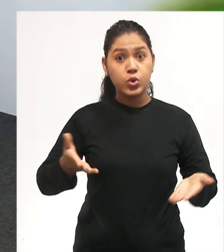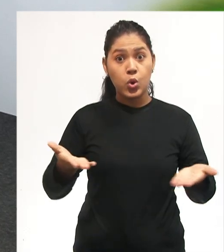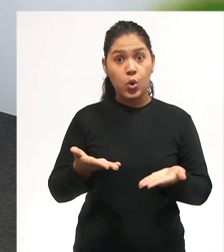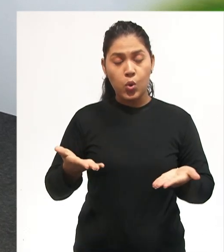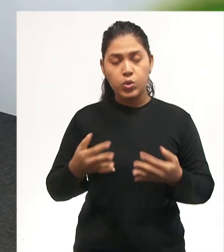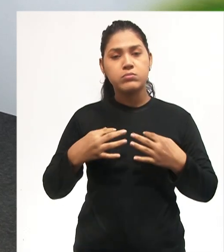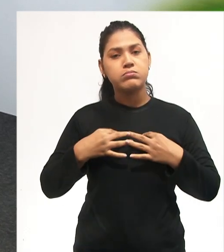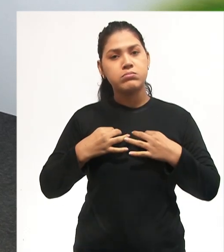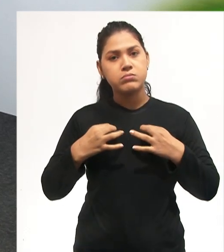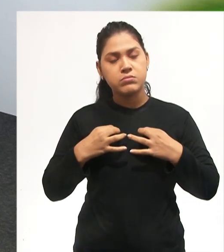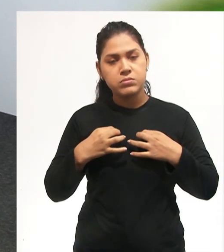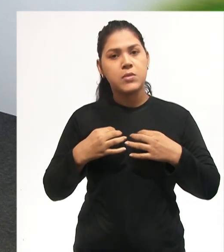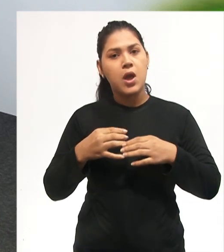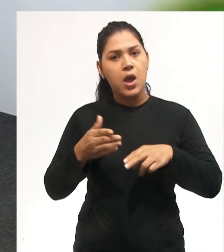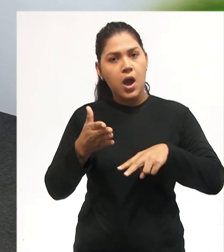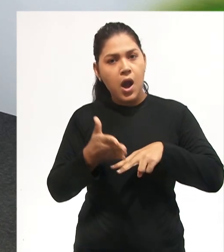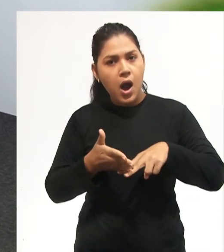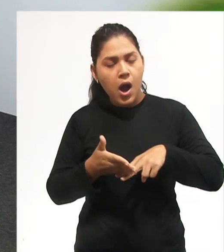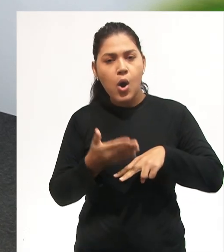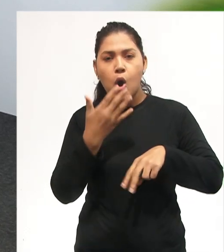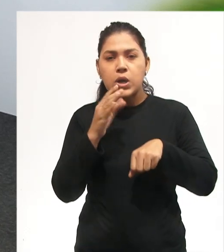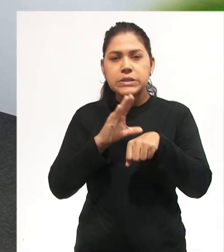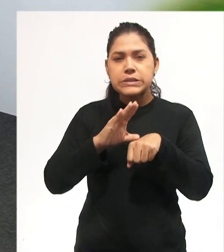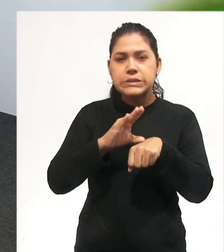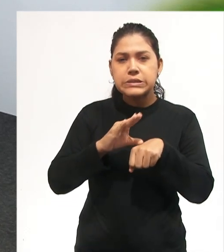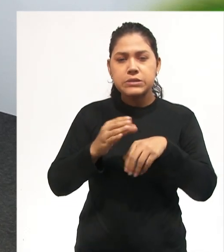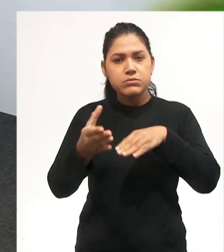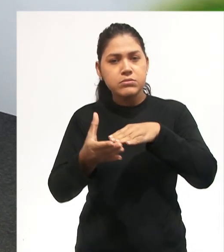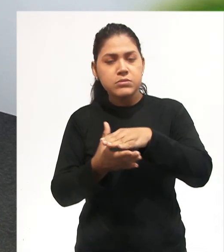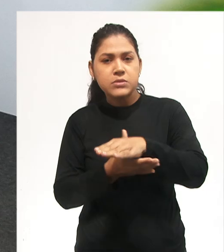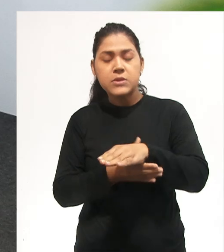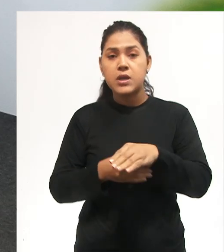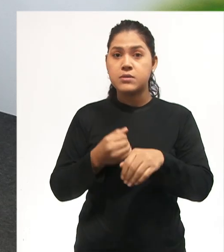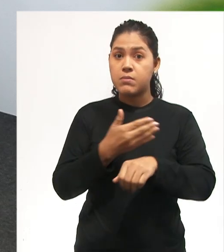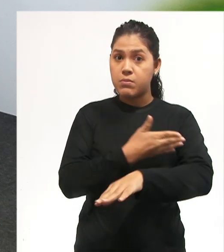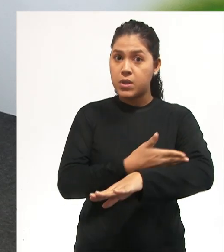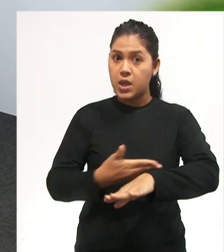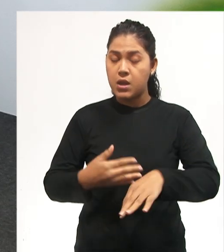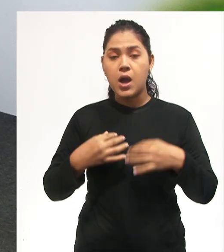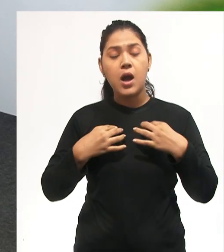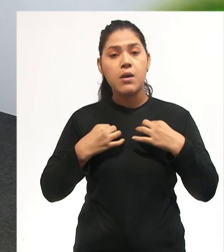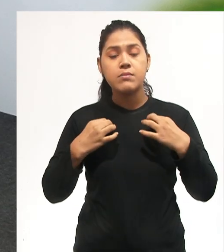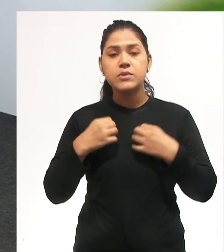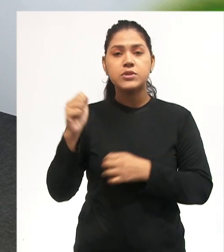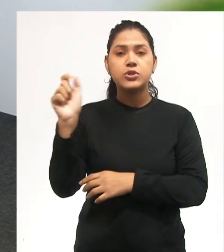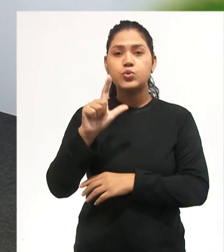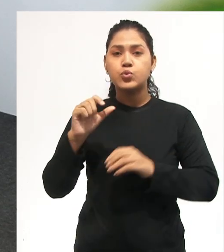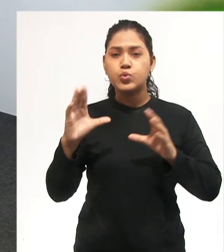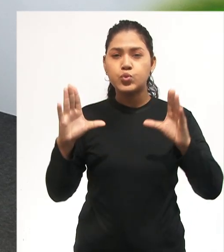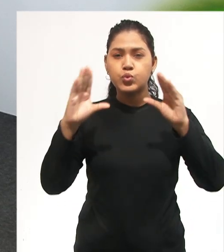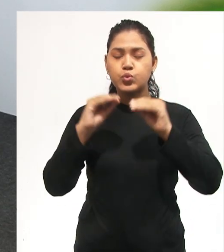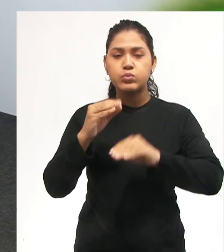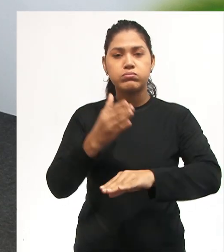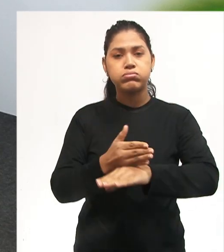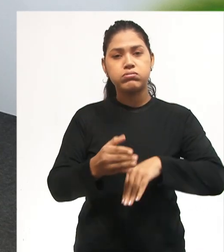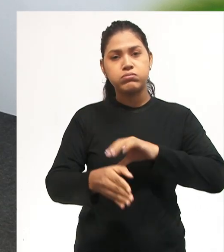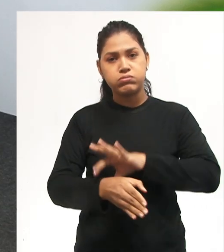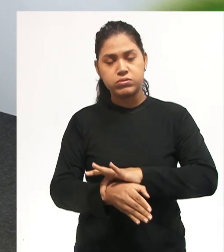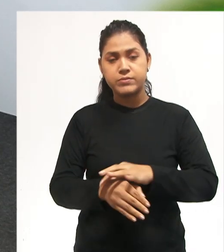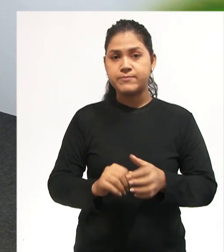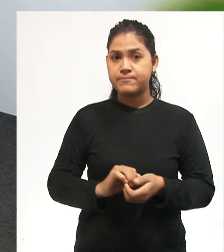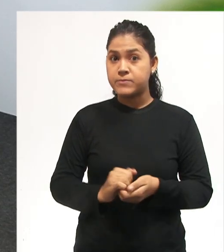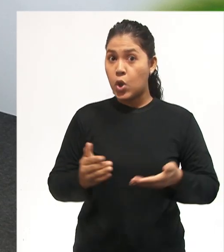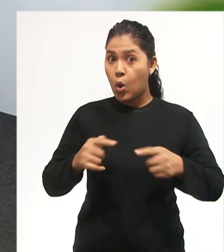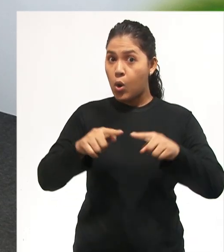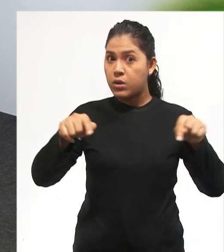nesse momento uma calça cinza, um tênis branco e uma camisa azul escura de manga longa. Estou no